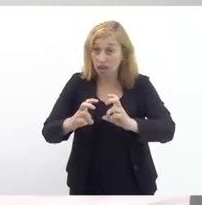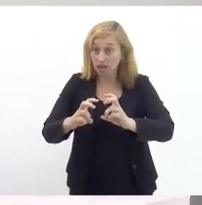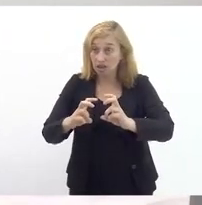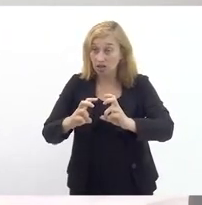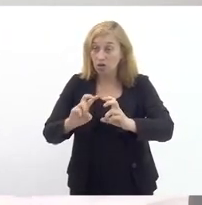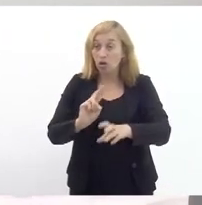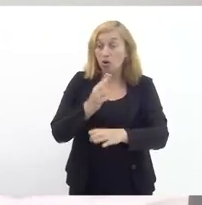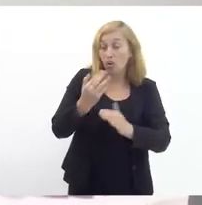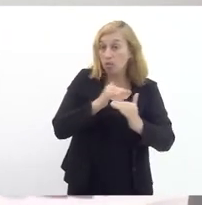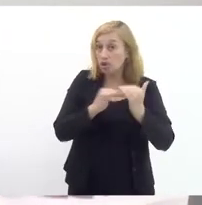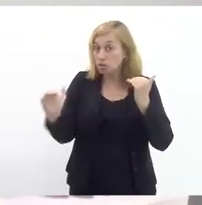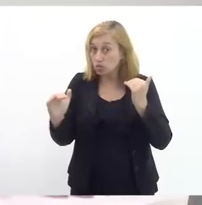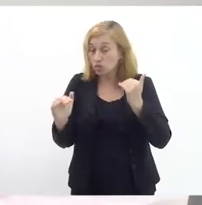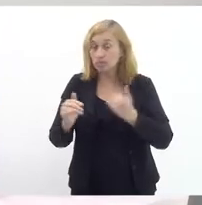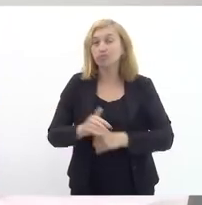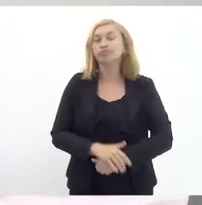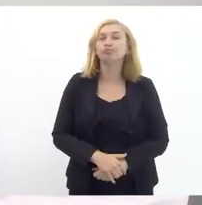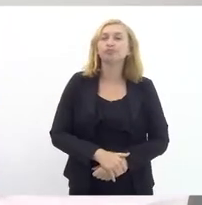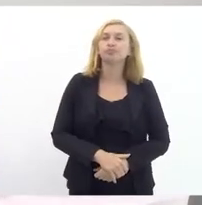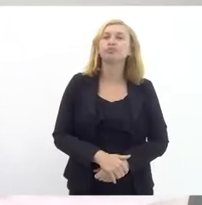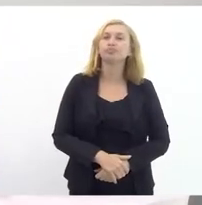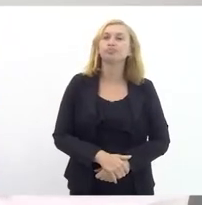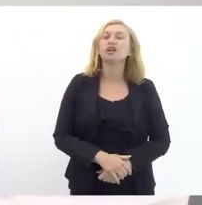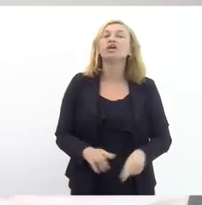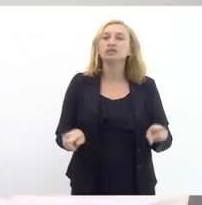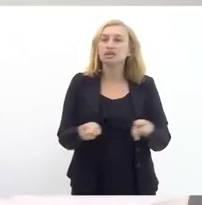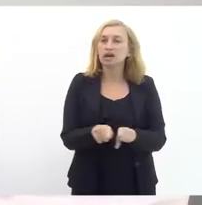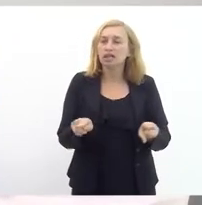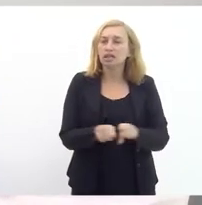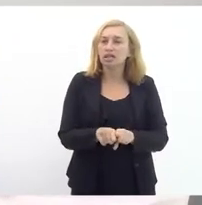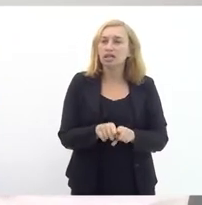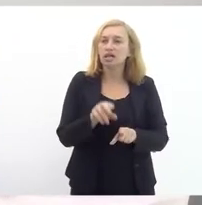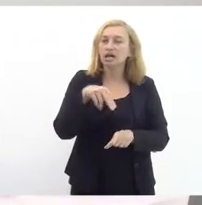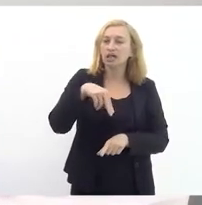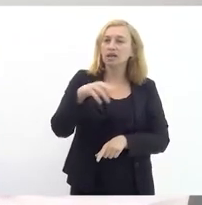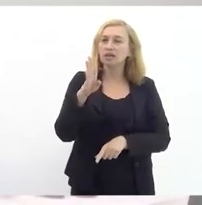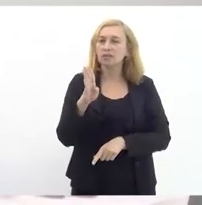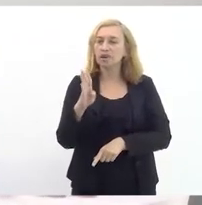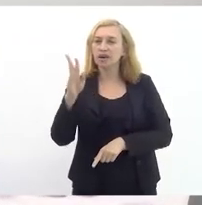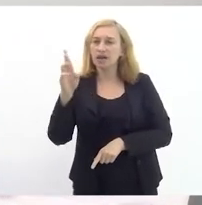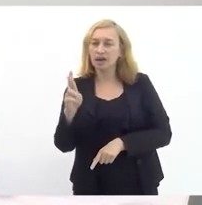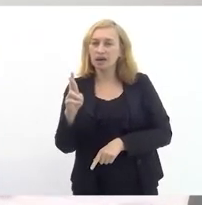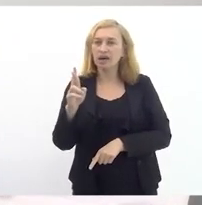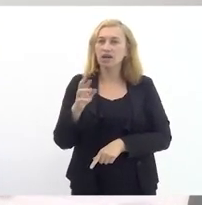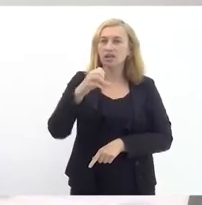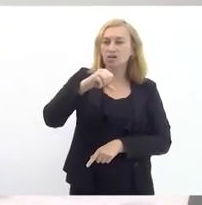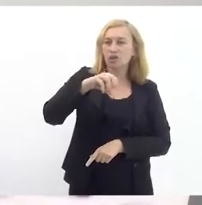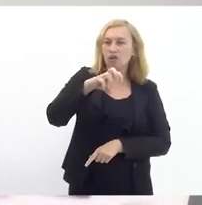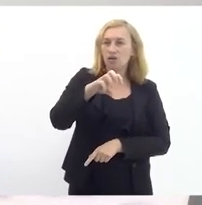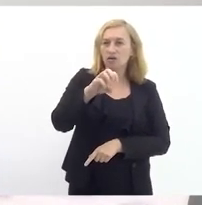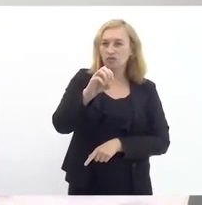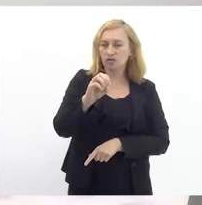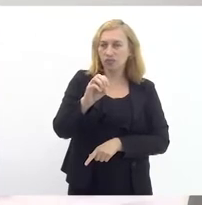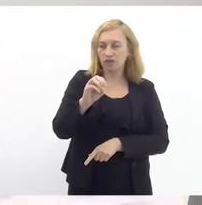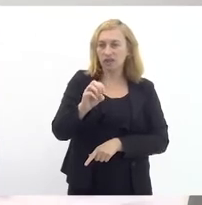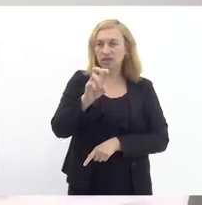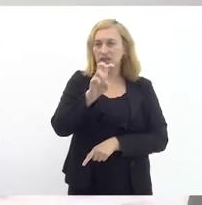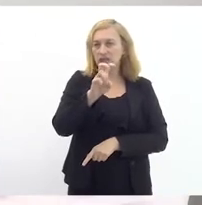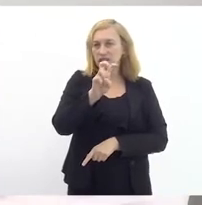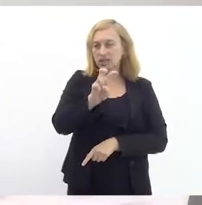ou metropolitano, e nem a NBR 9050, de